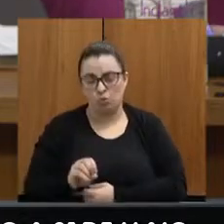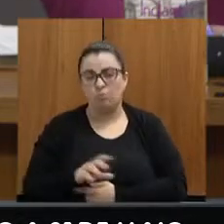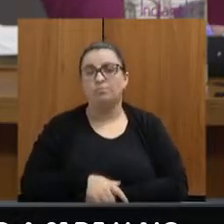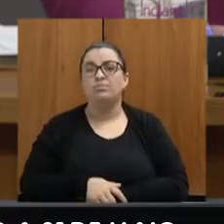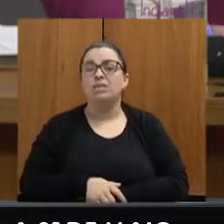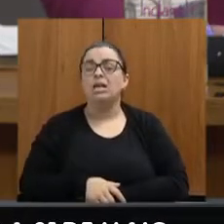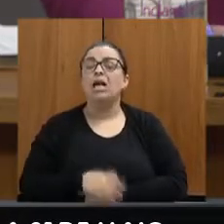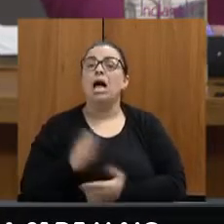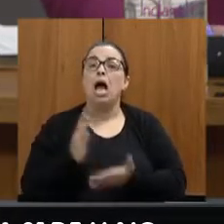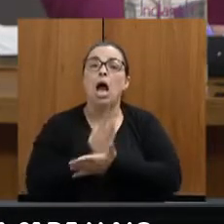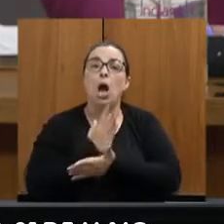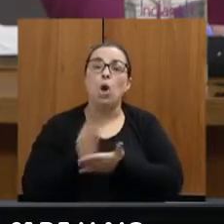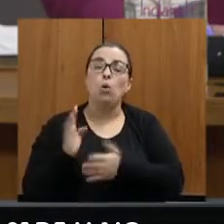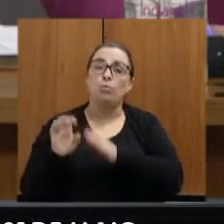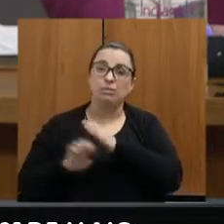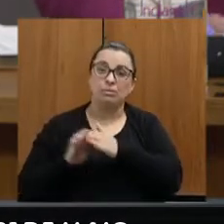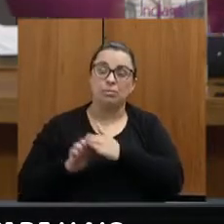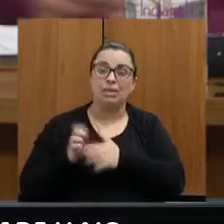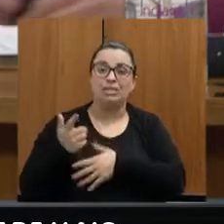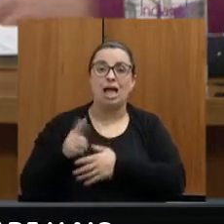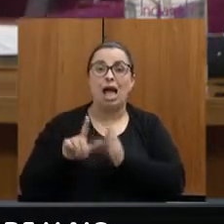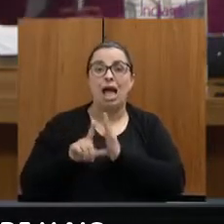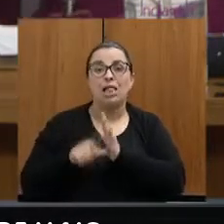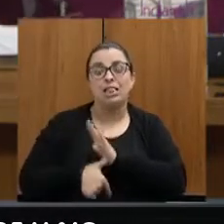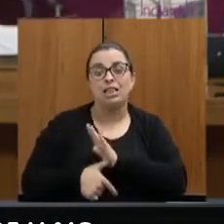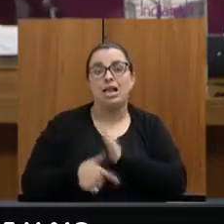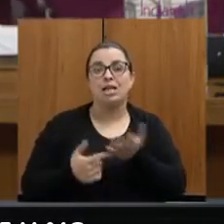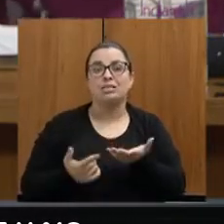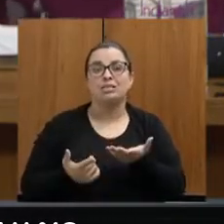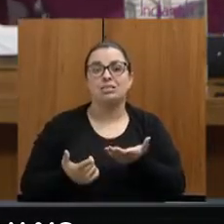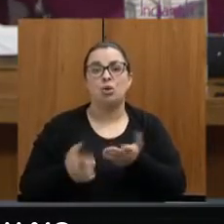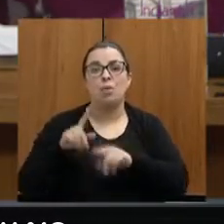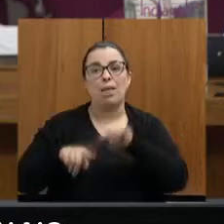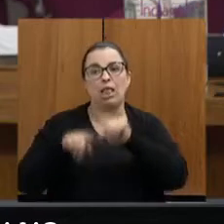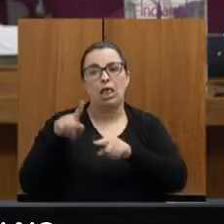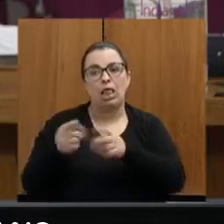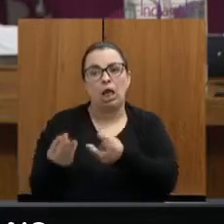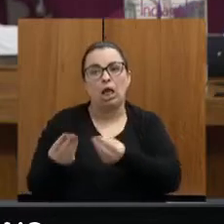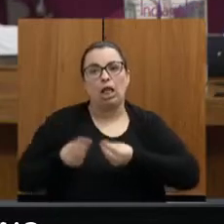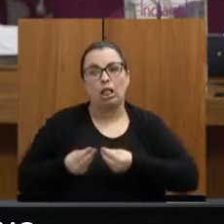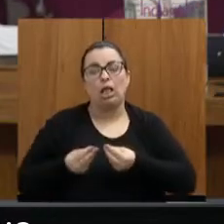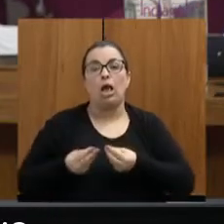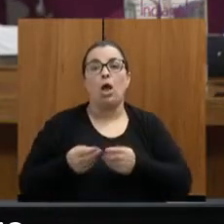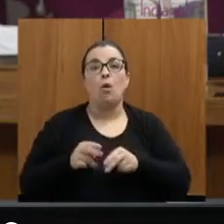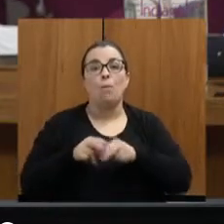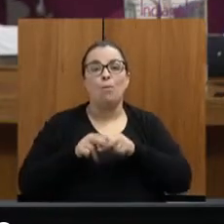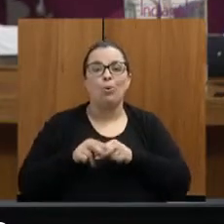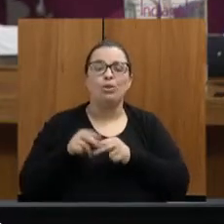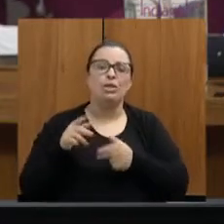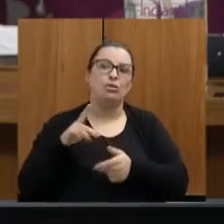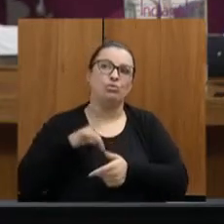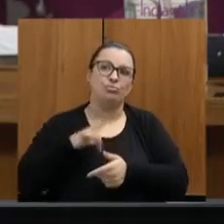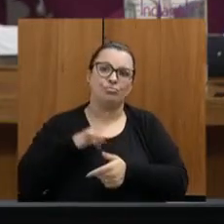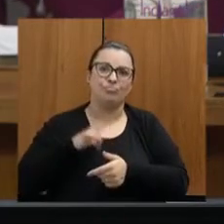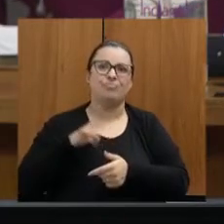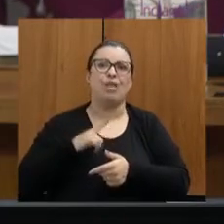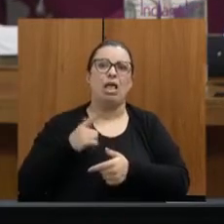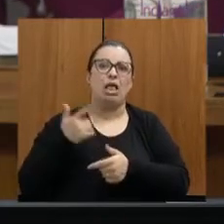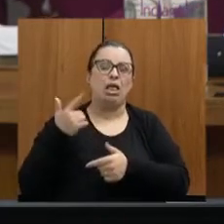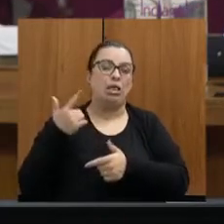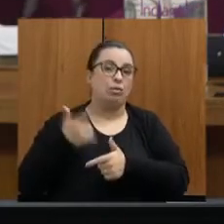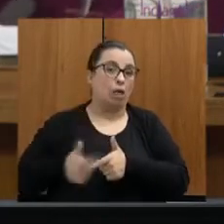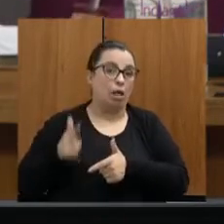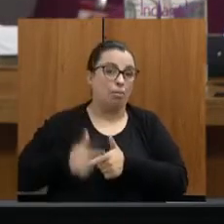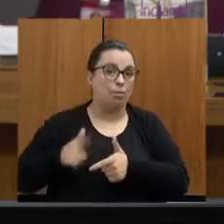algumas empresas têm atrasado o fornecimento é em função da crise no do petróleo né